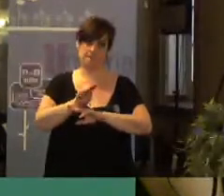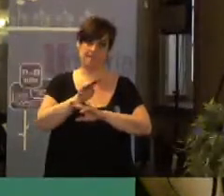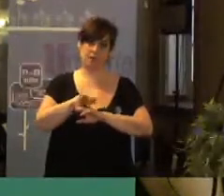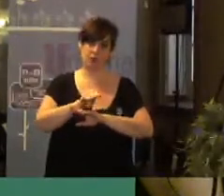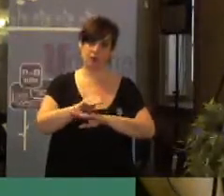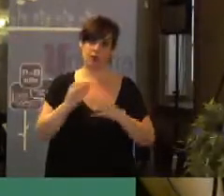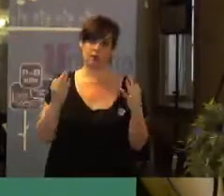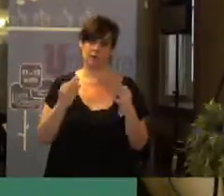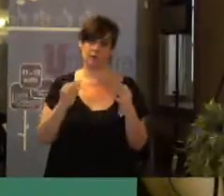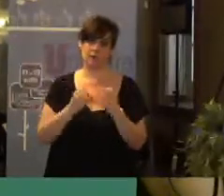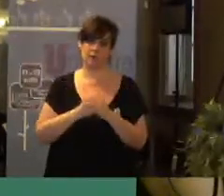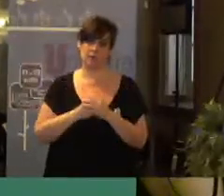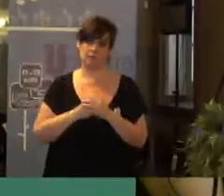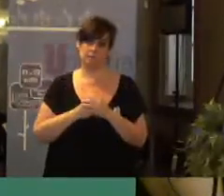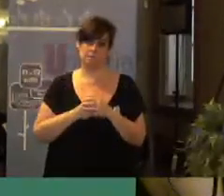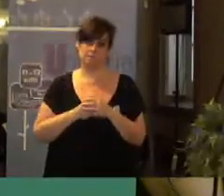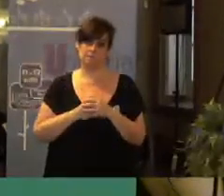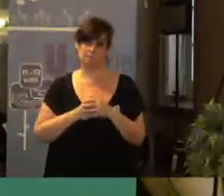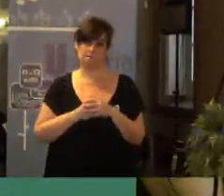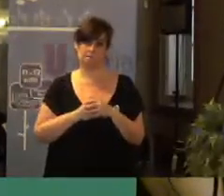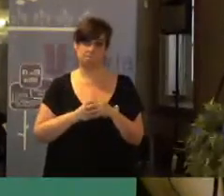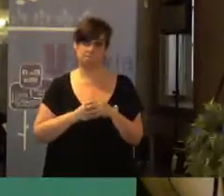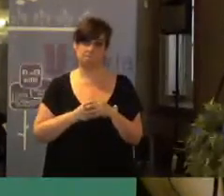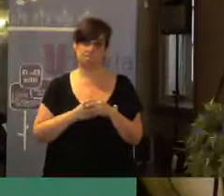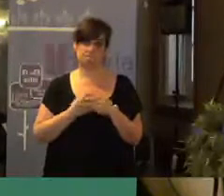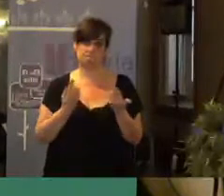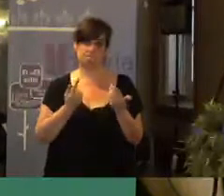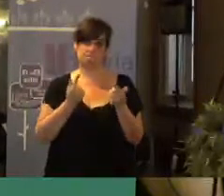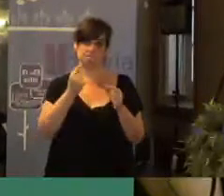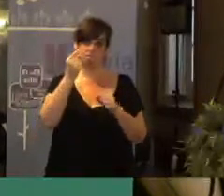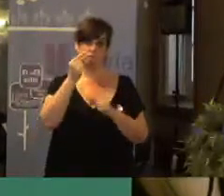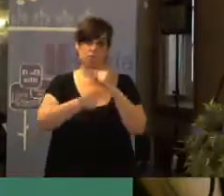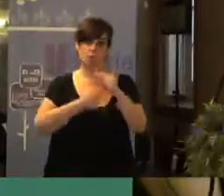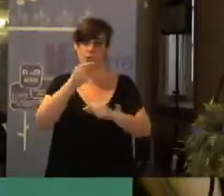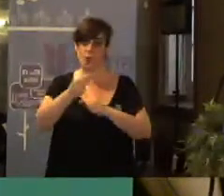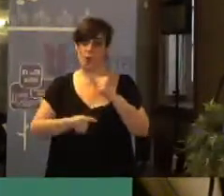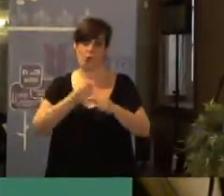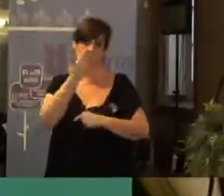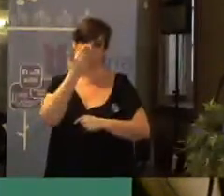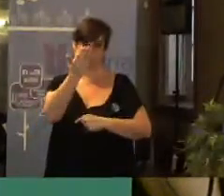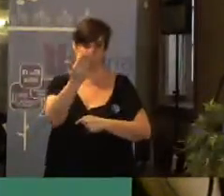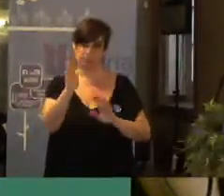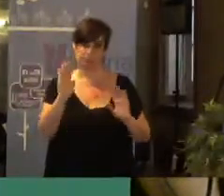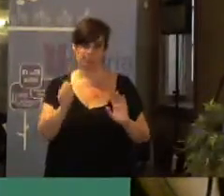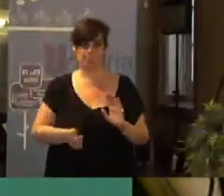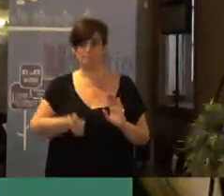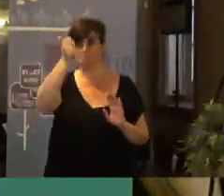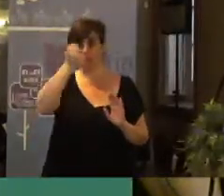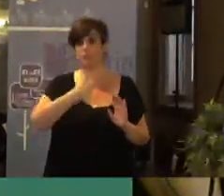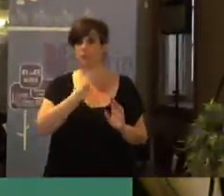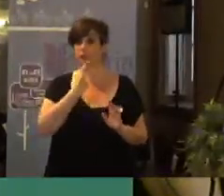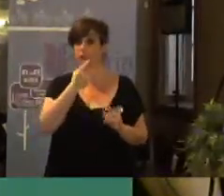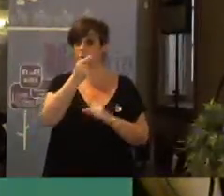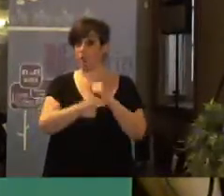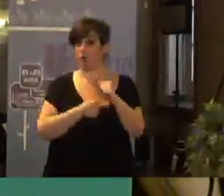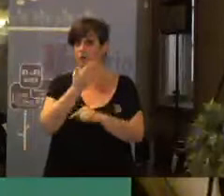uma verdade que é cada vez mais factual. E digo cada vez mais porque a